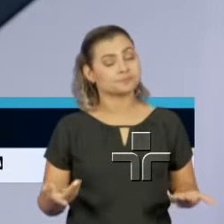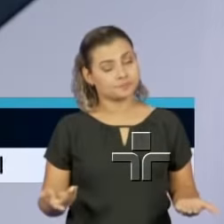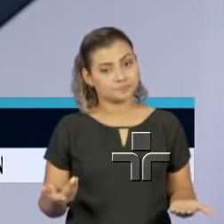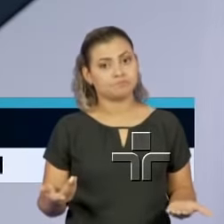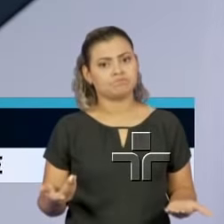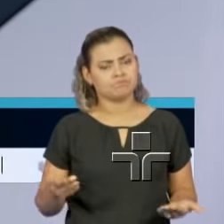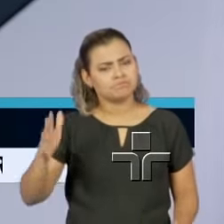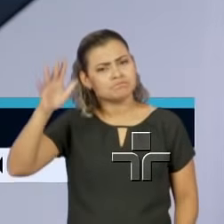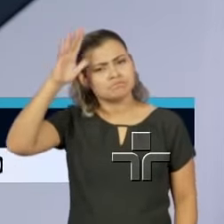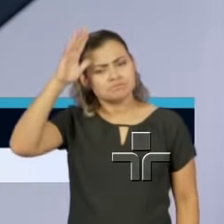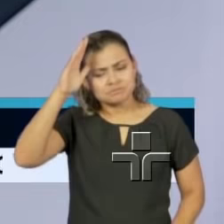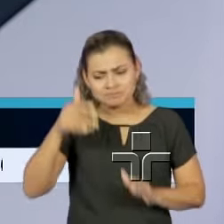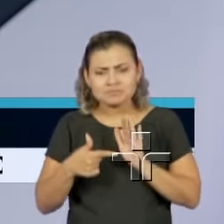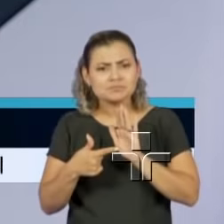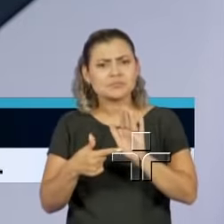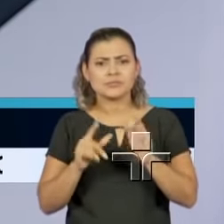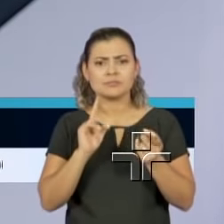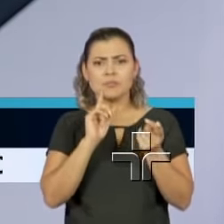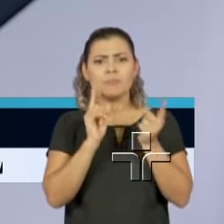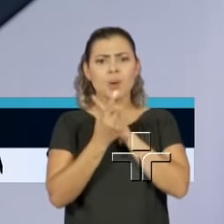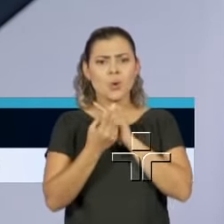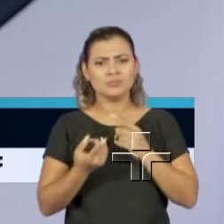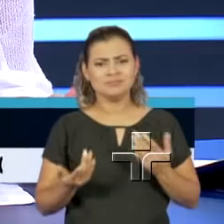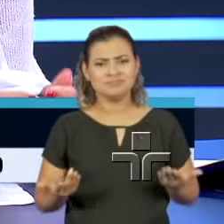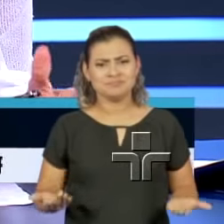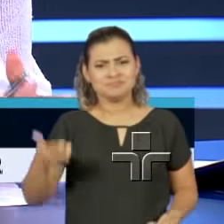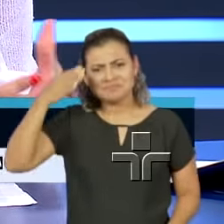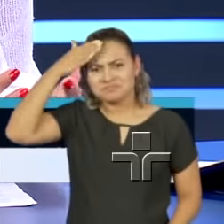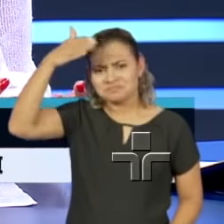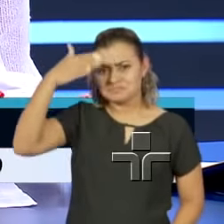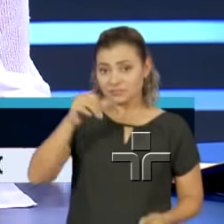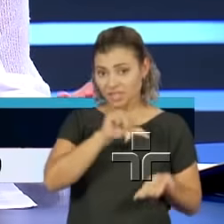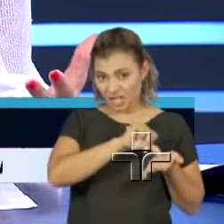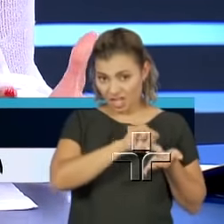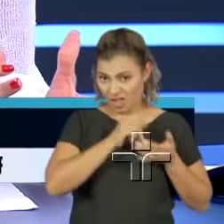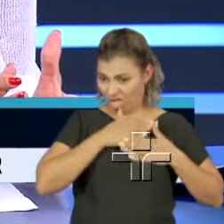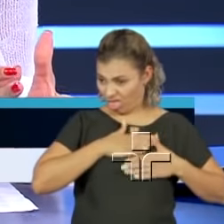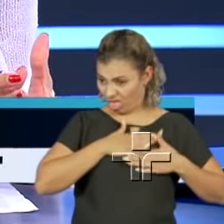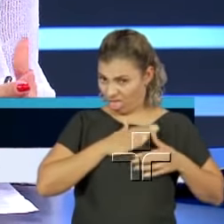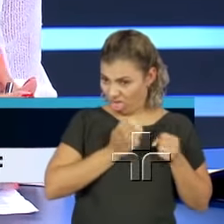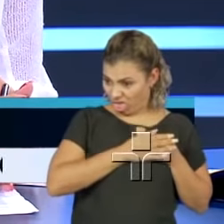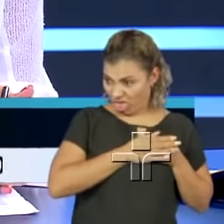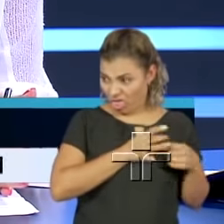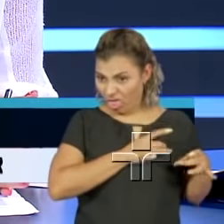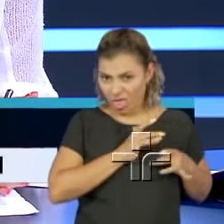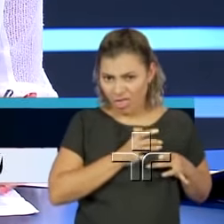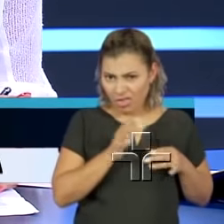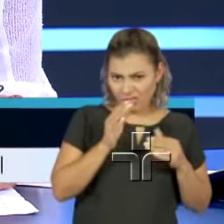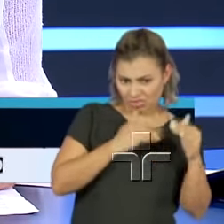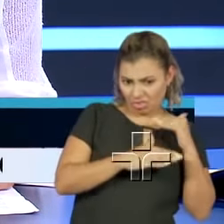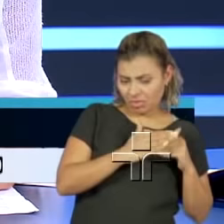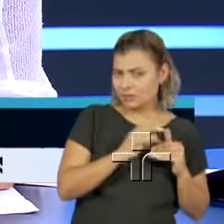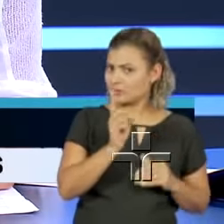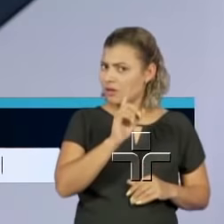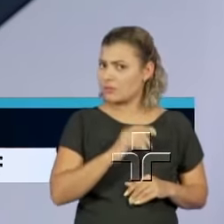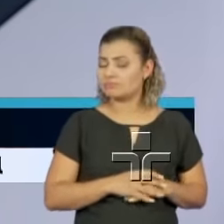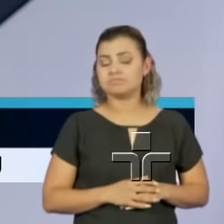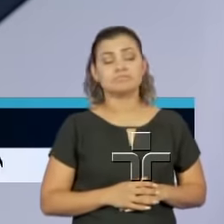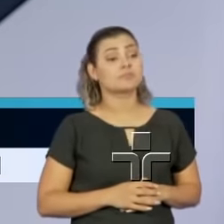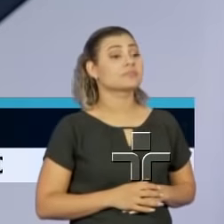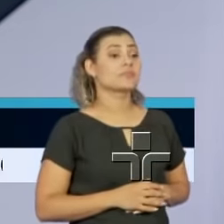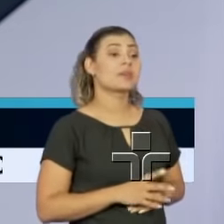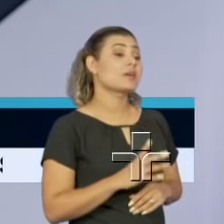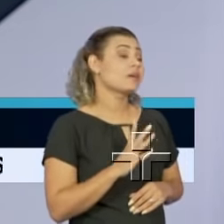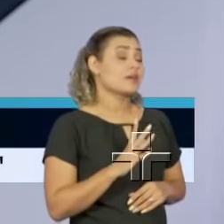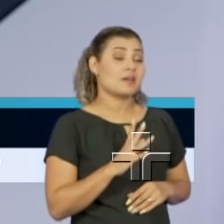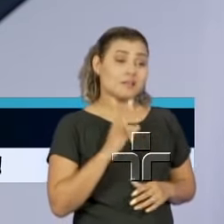Iraque. Isso não demonstra o oposto do pronunciamento de Trump, de que o Irã está se acalmando ou não? Eu não atribuiria, assim, em princípio,